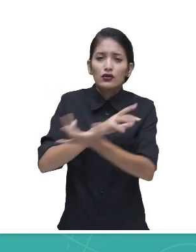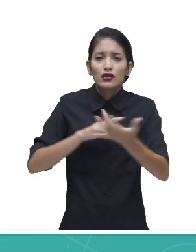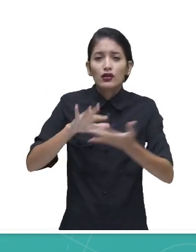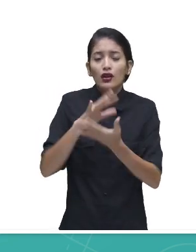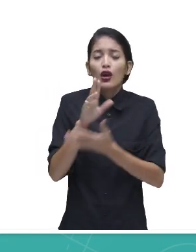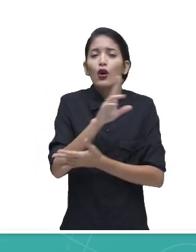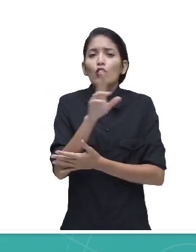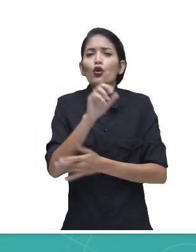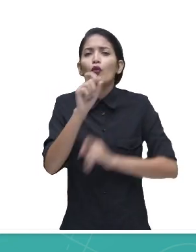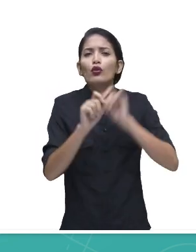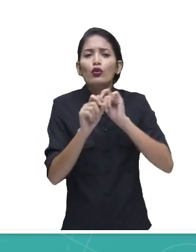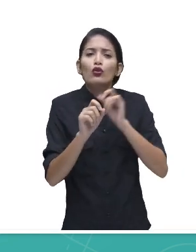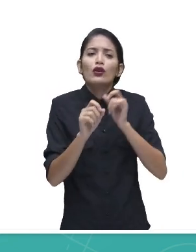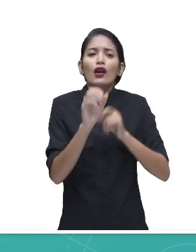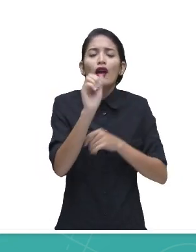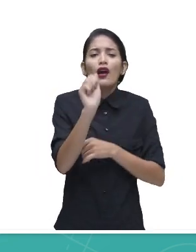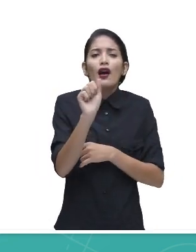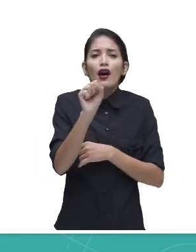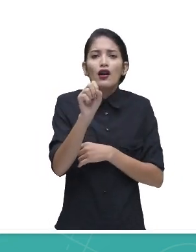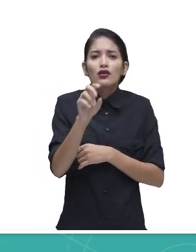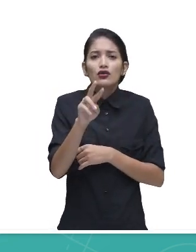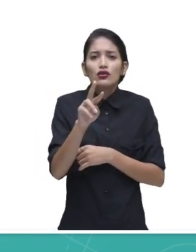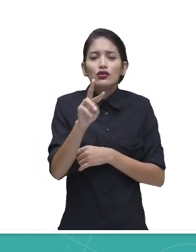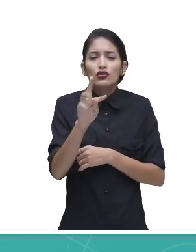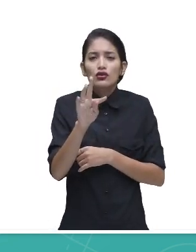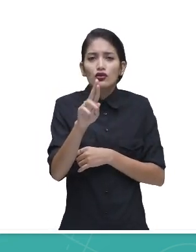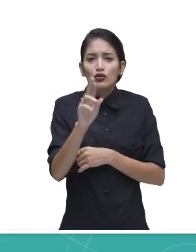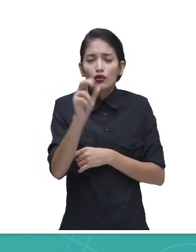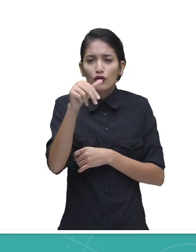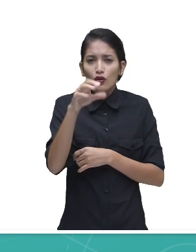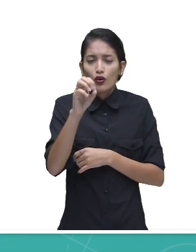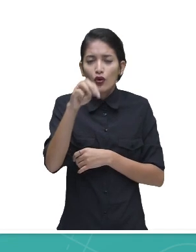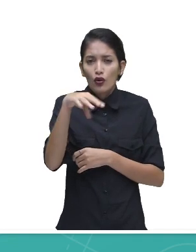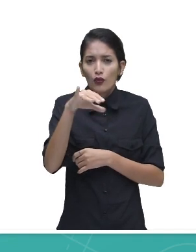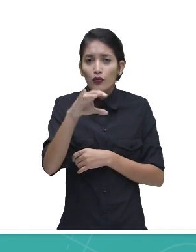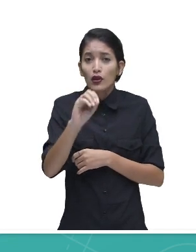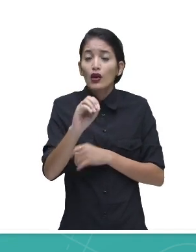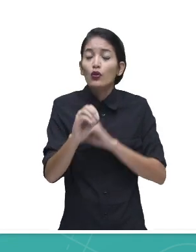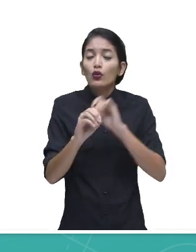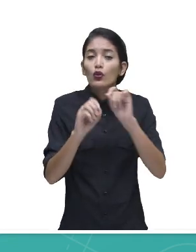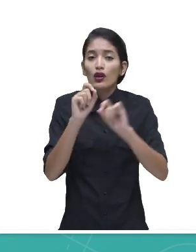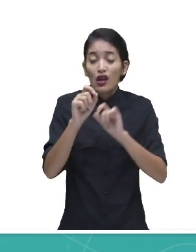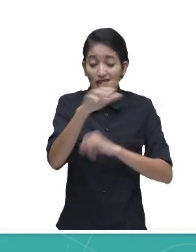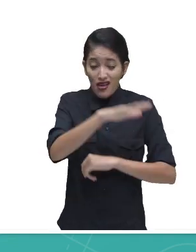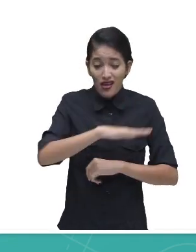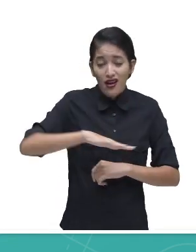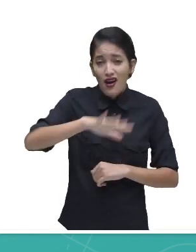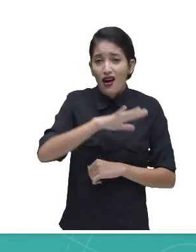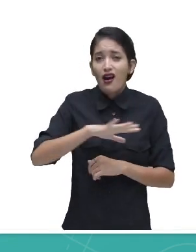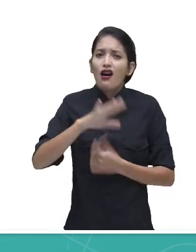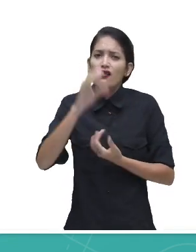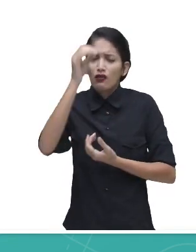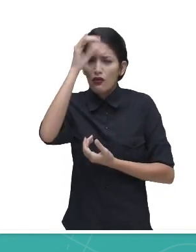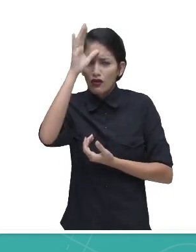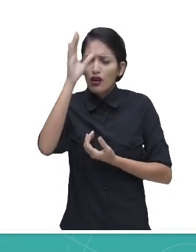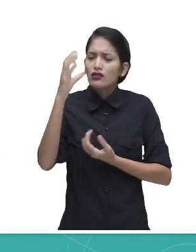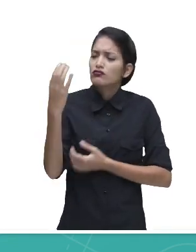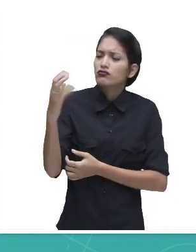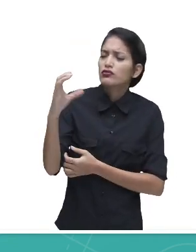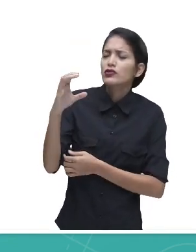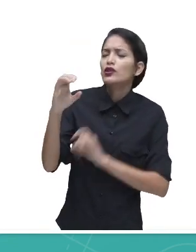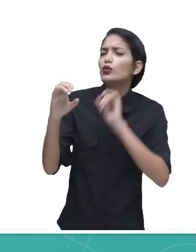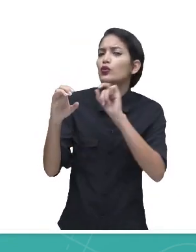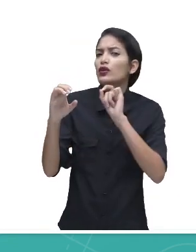de astronomia. Então, a astronomia é a área do conhecimento, é a ciência que